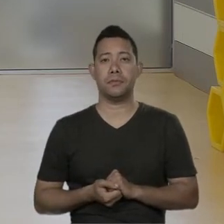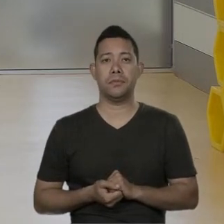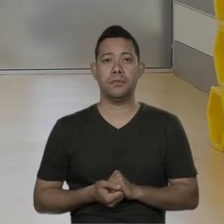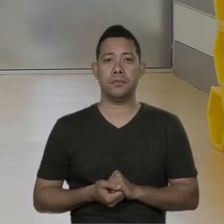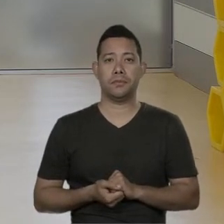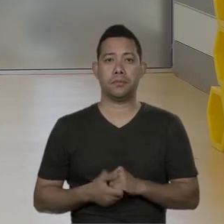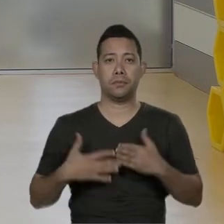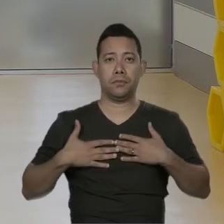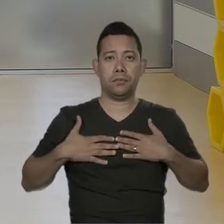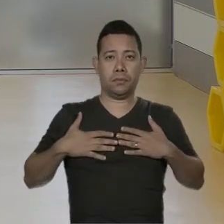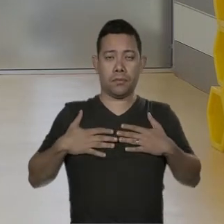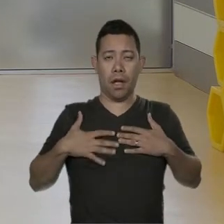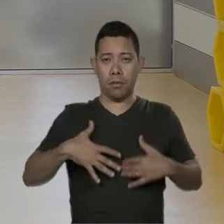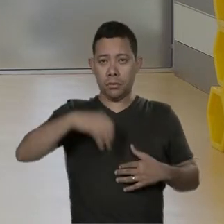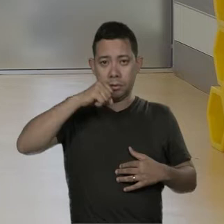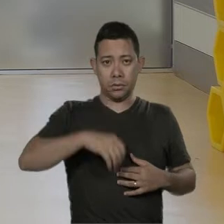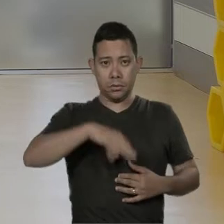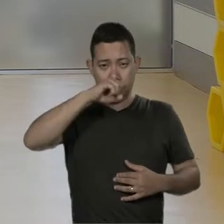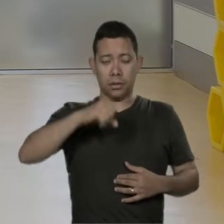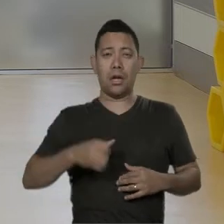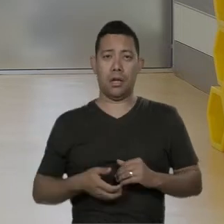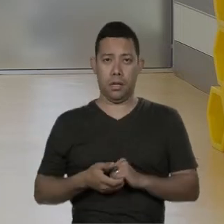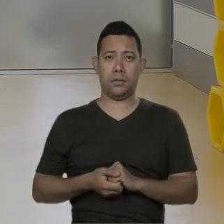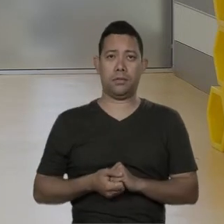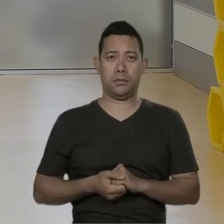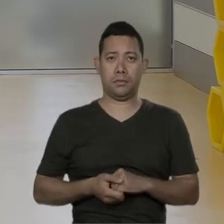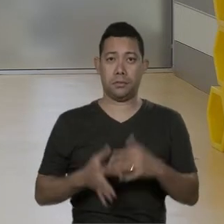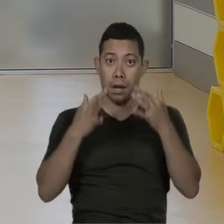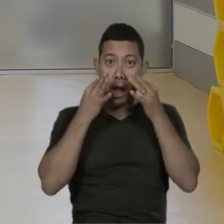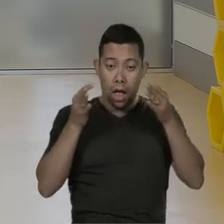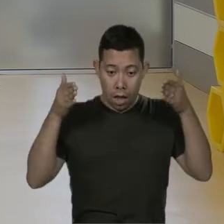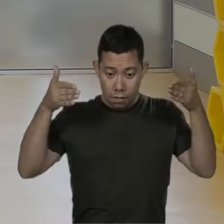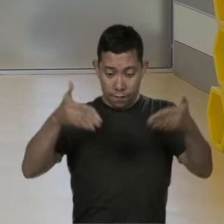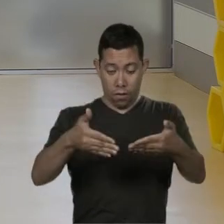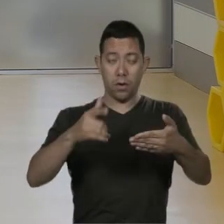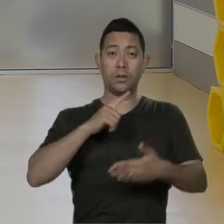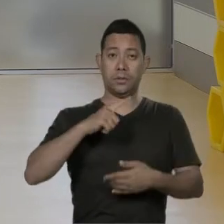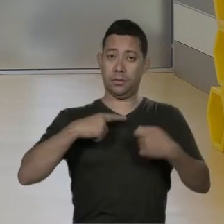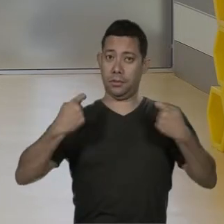Abre a postura, respira aí. Mantenha a concentração.